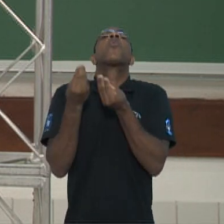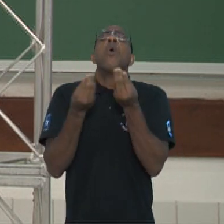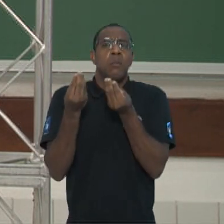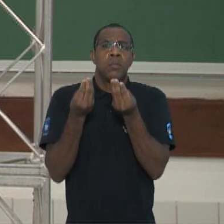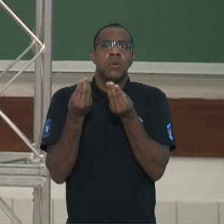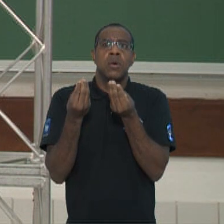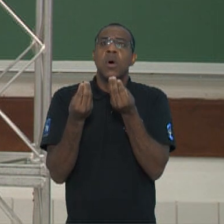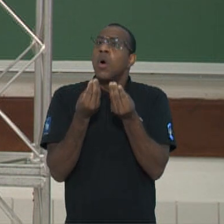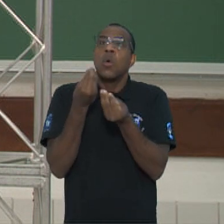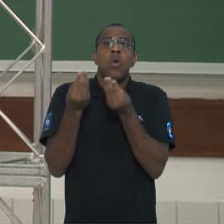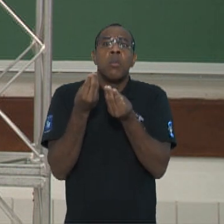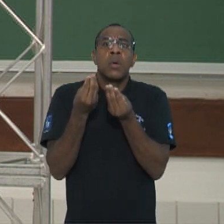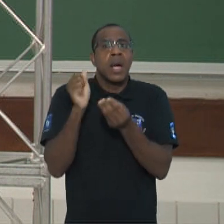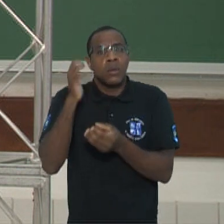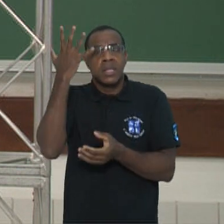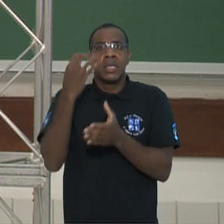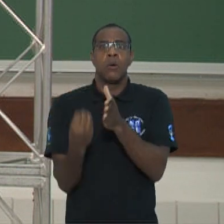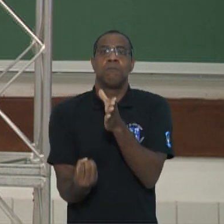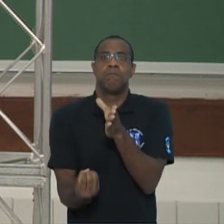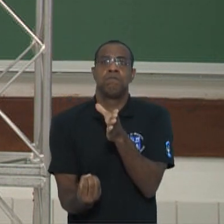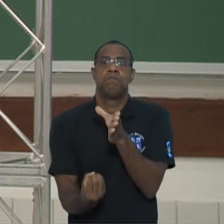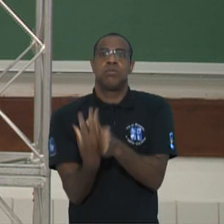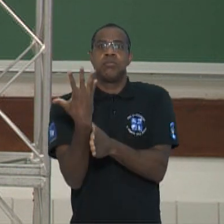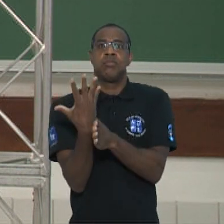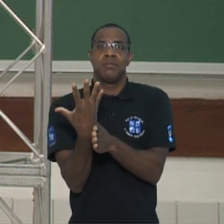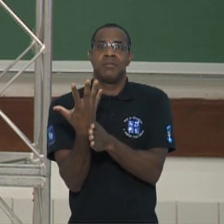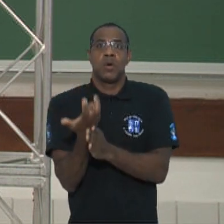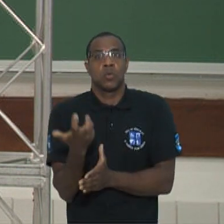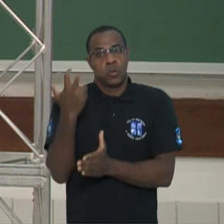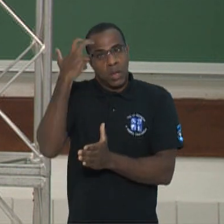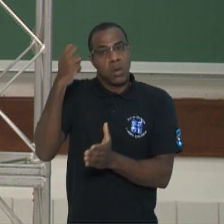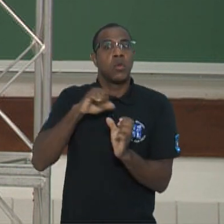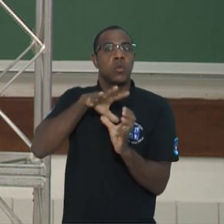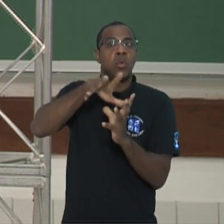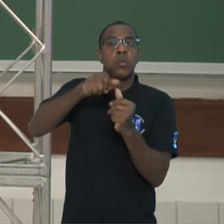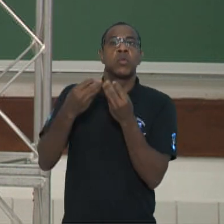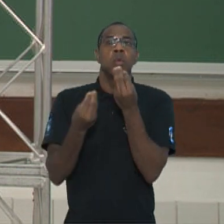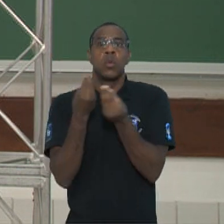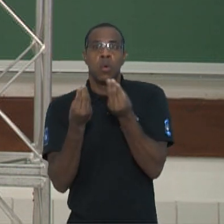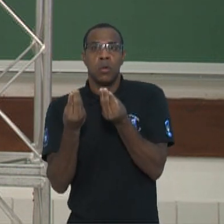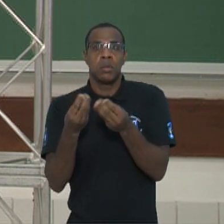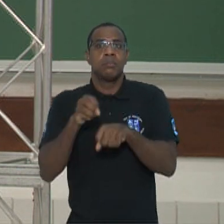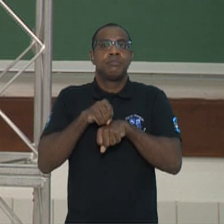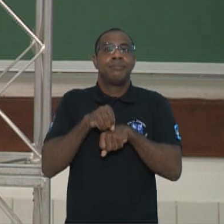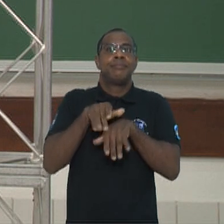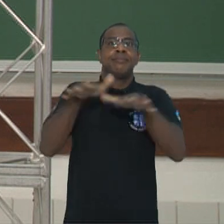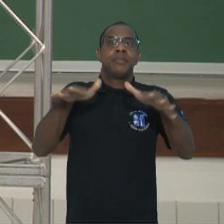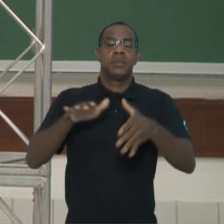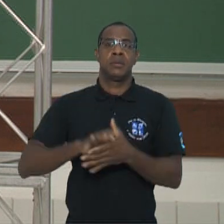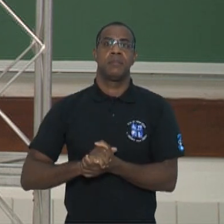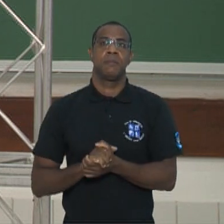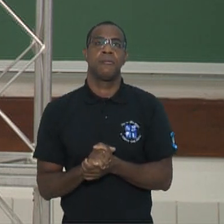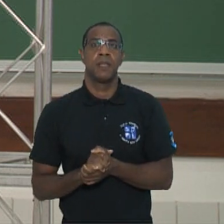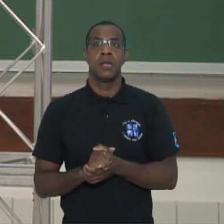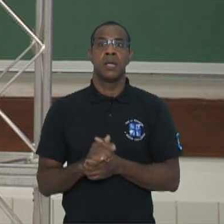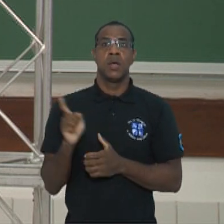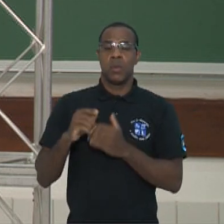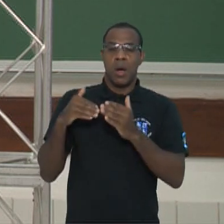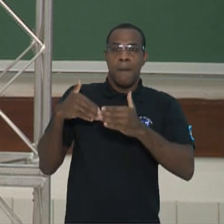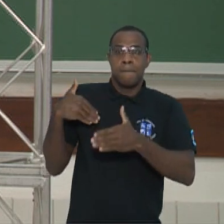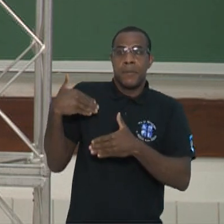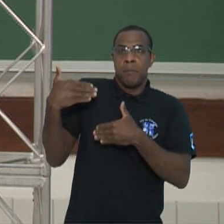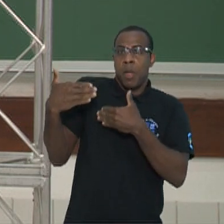disseminação cultural europeia pelo mundo? Claro que, já digo de antemão para vocês, esse não é um processo que